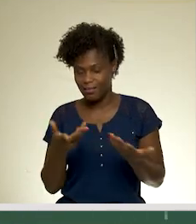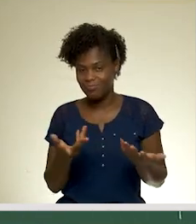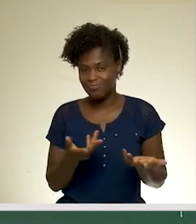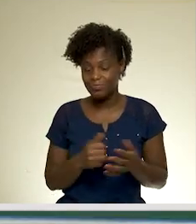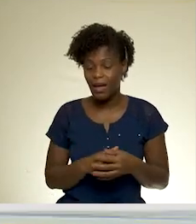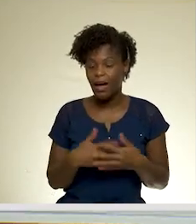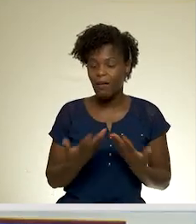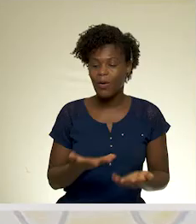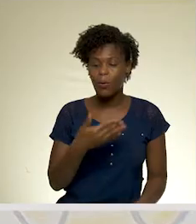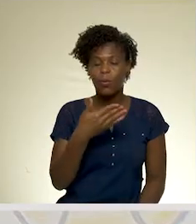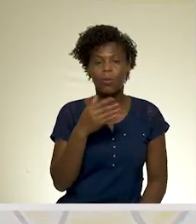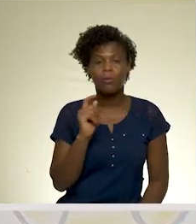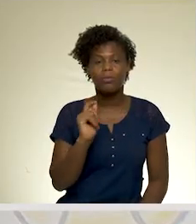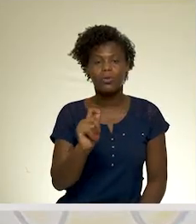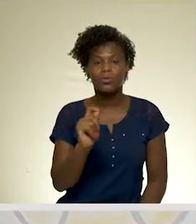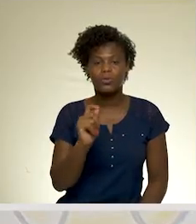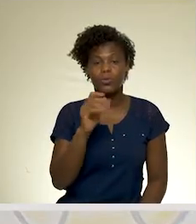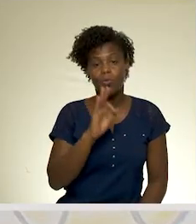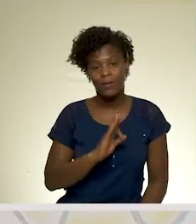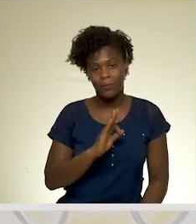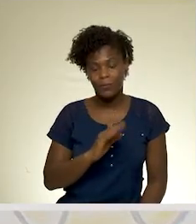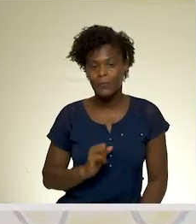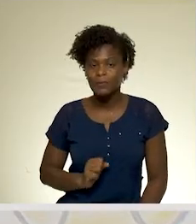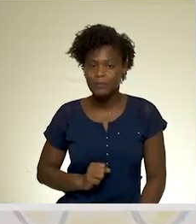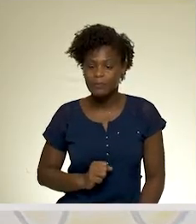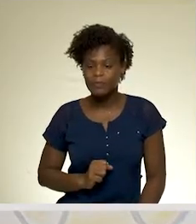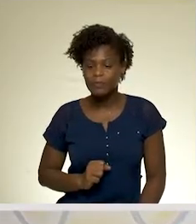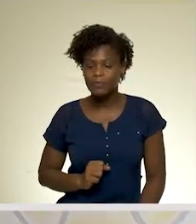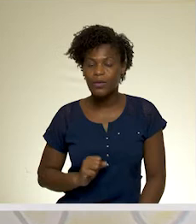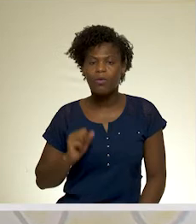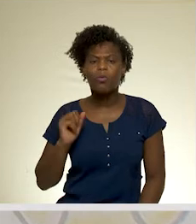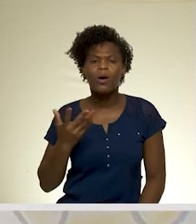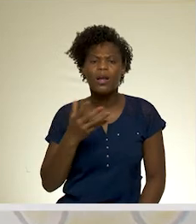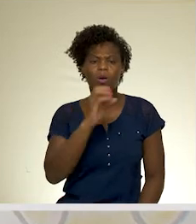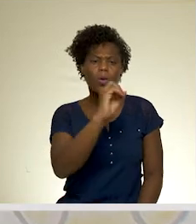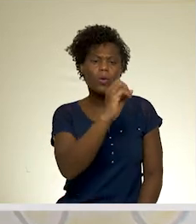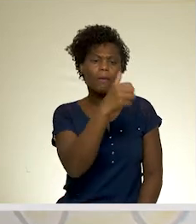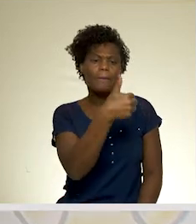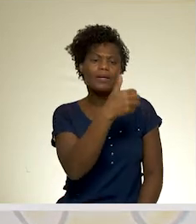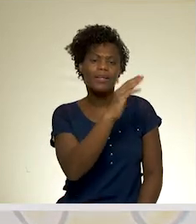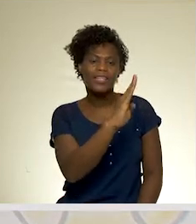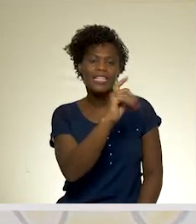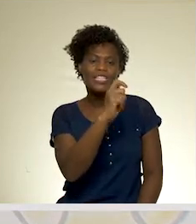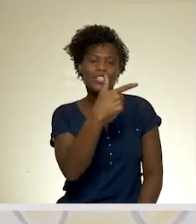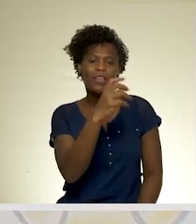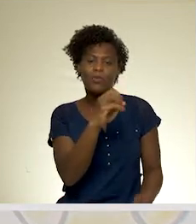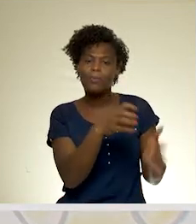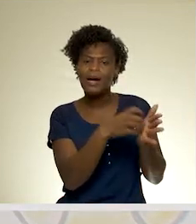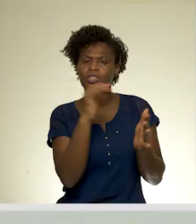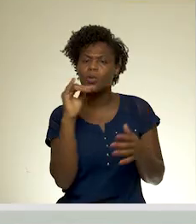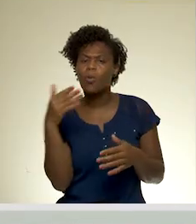Na linha 1.4, qual o objeto da imagem